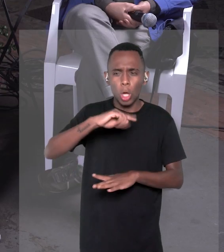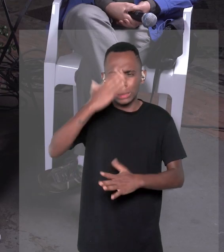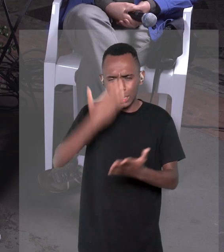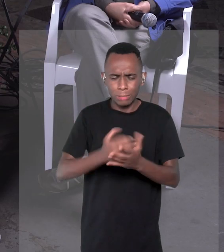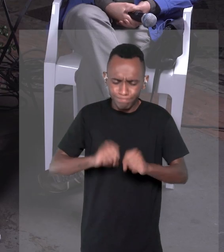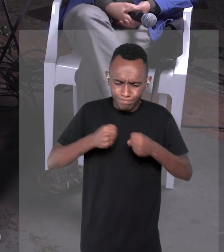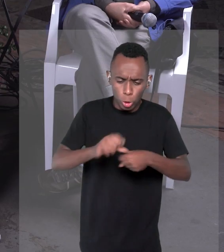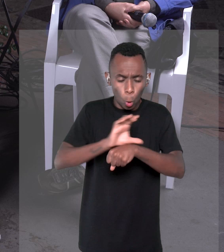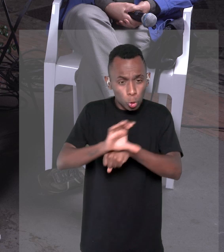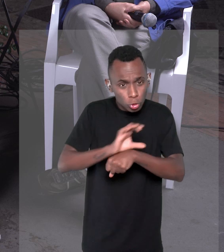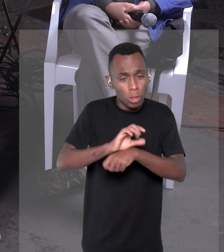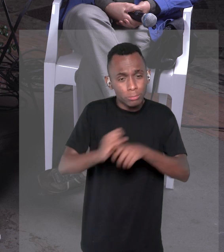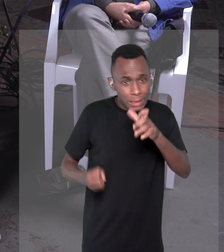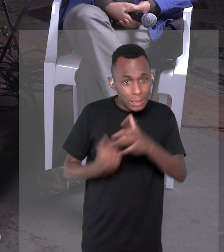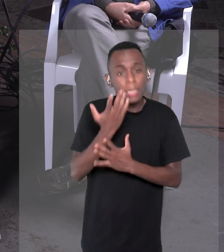acredita na rapaziada?